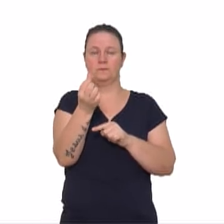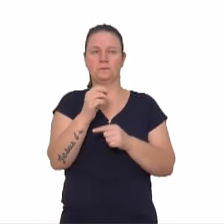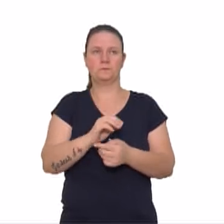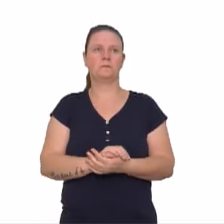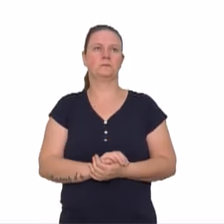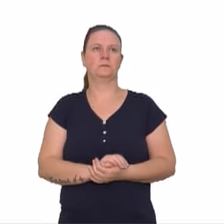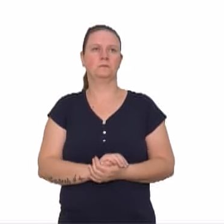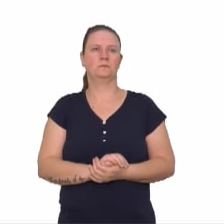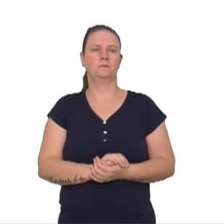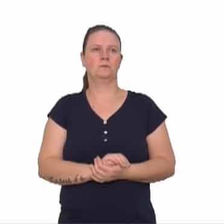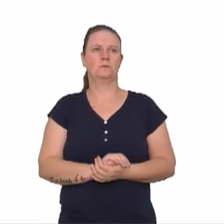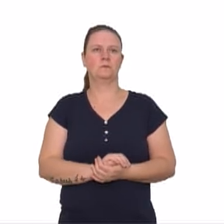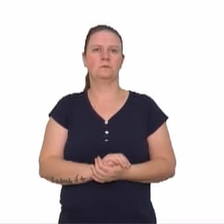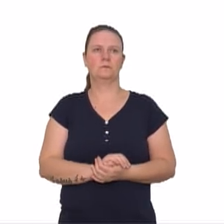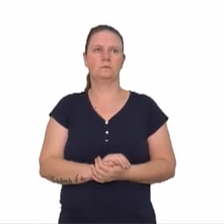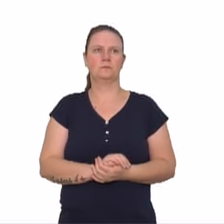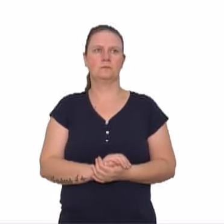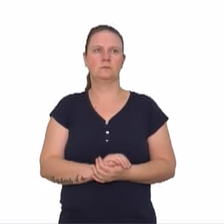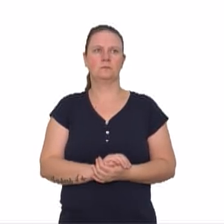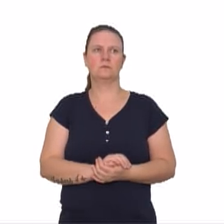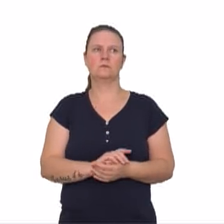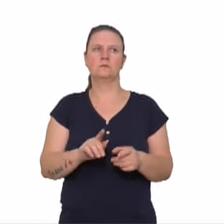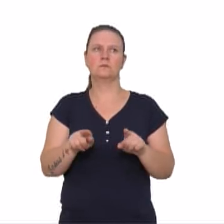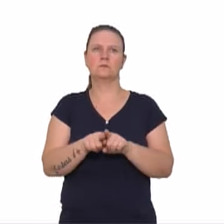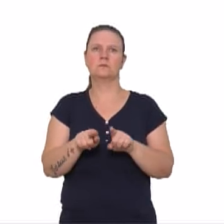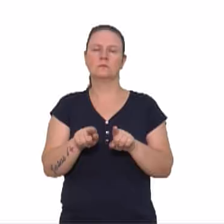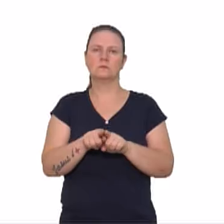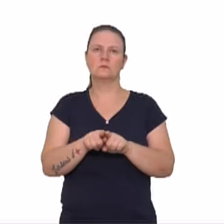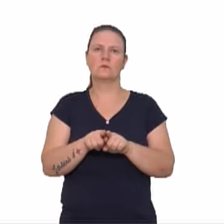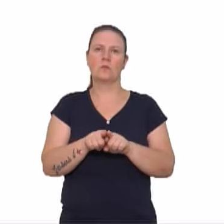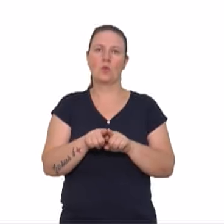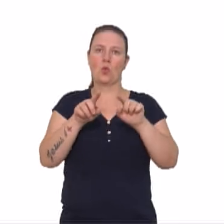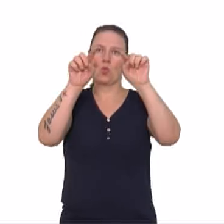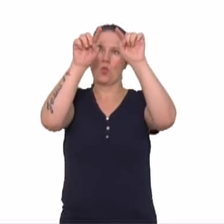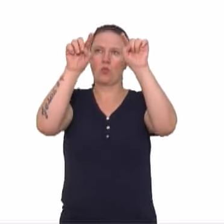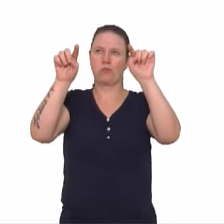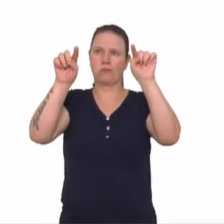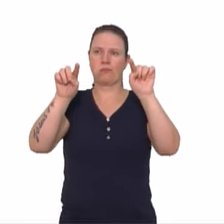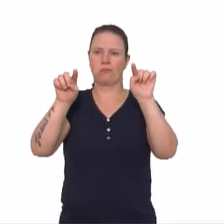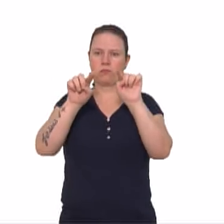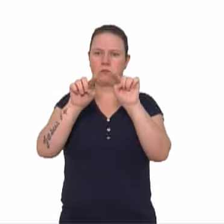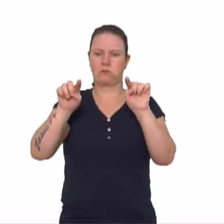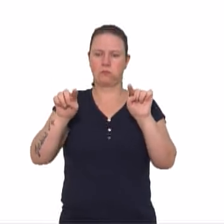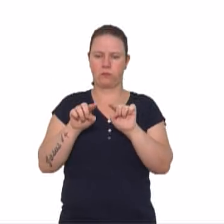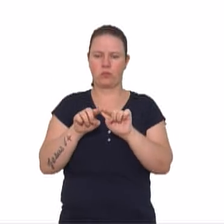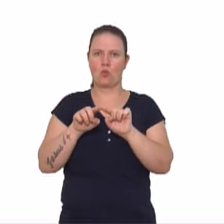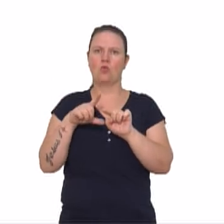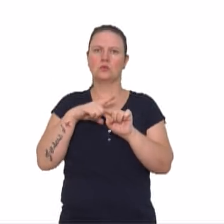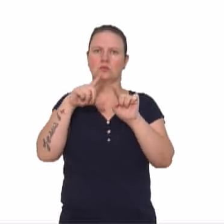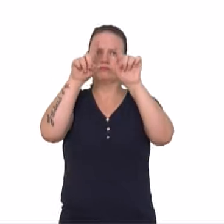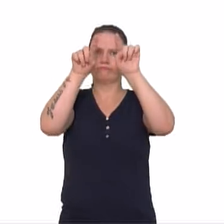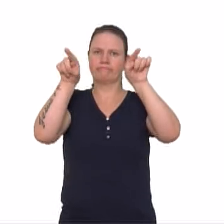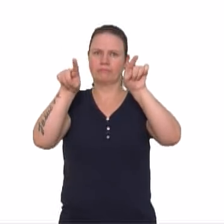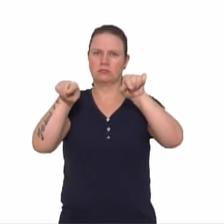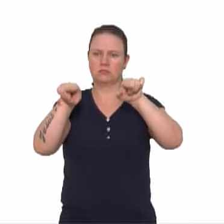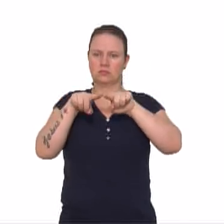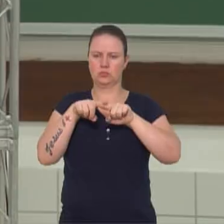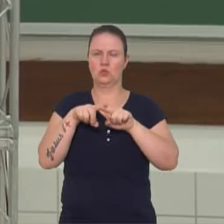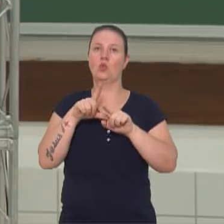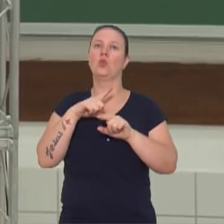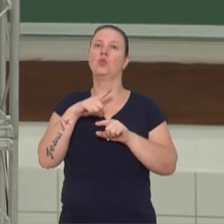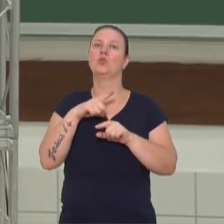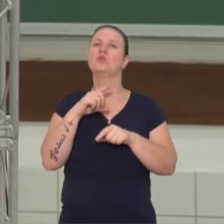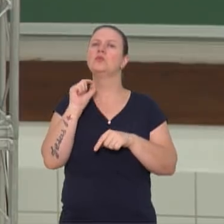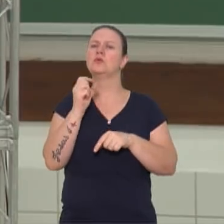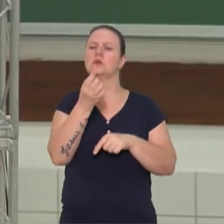lados. E cada lado mede 61,5. Então, se é 61,5, o que